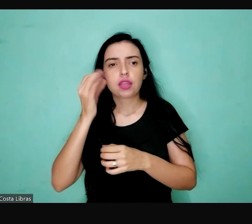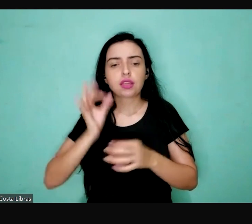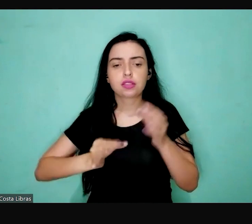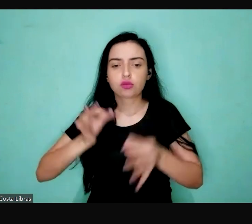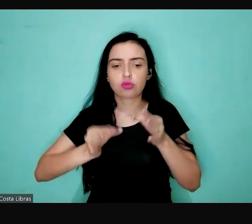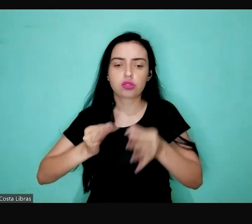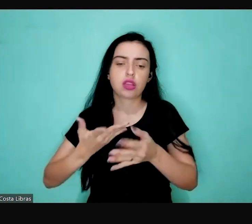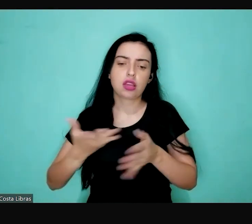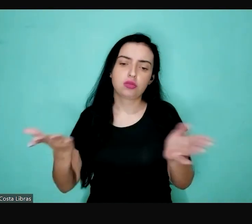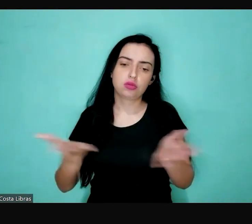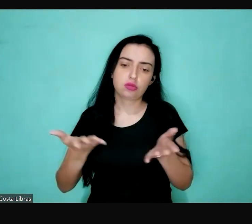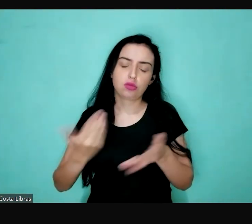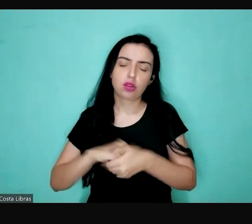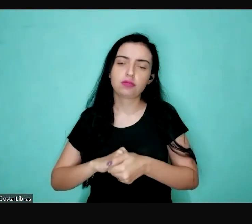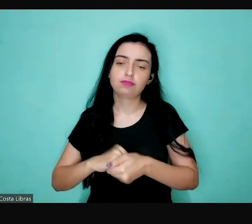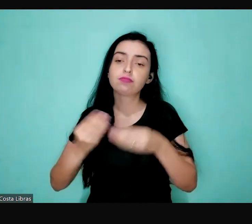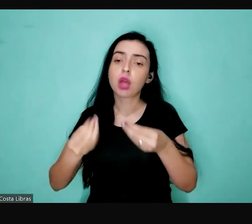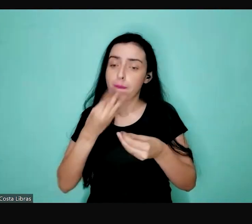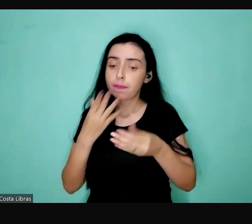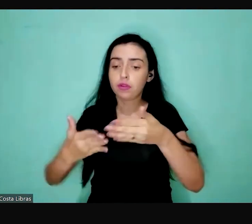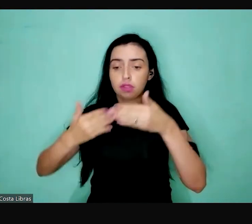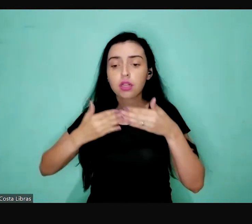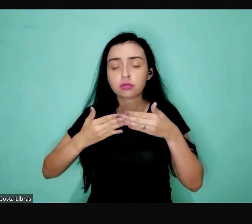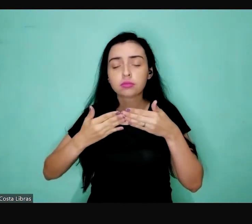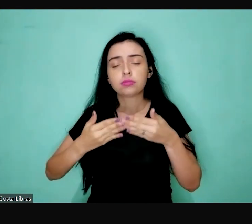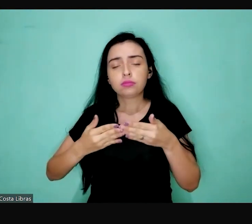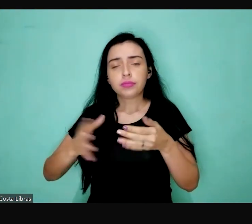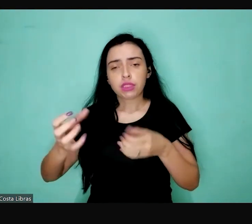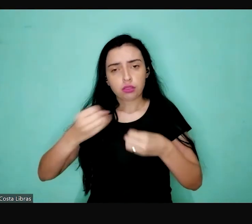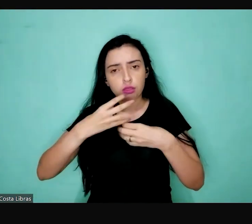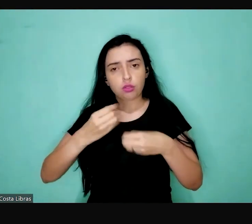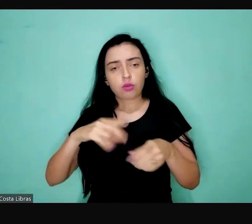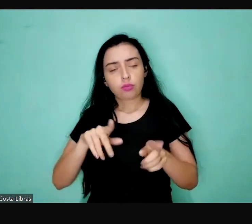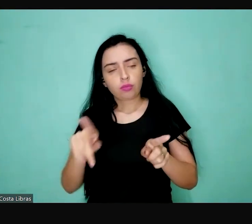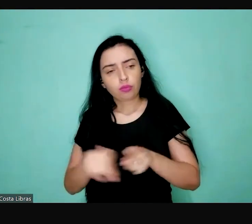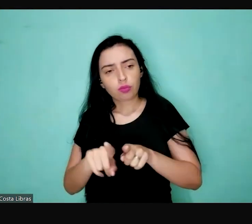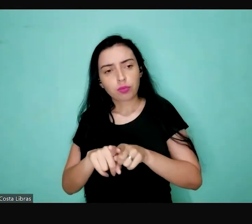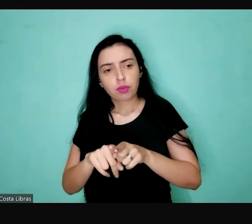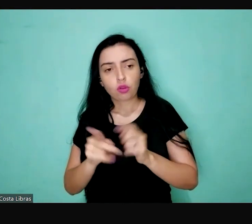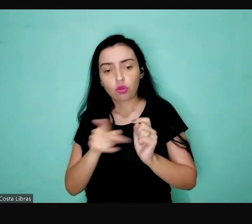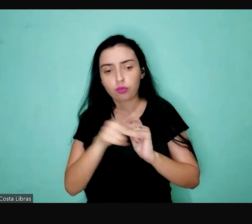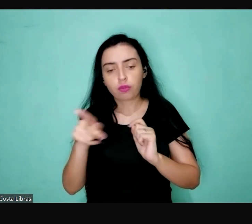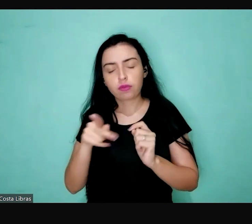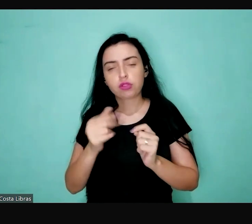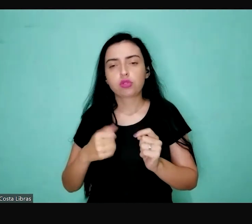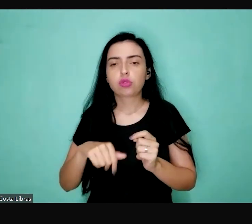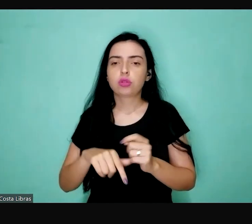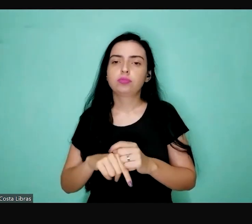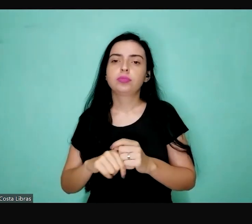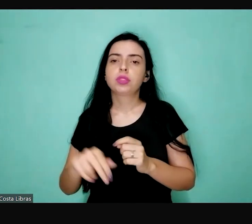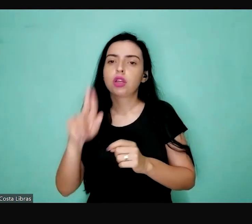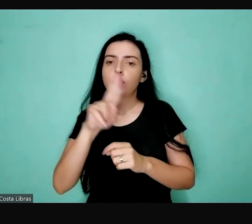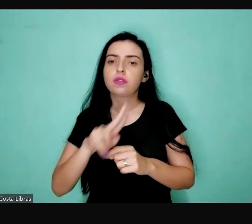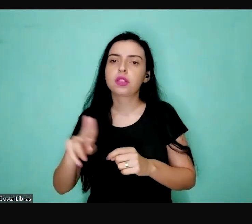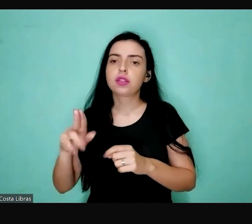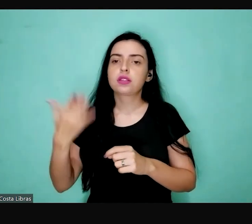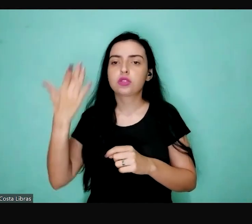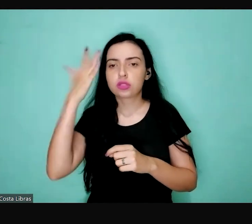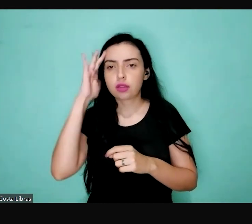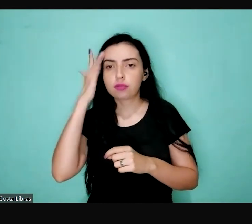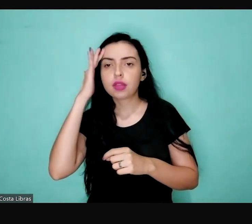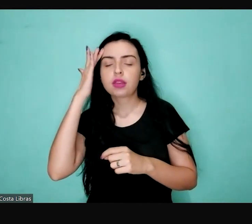é sempre muito bem-vindo. E mais bem-vindo ainda um professor catedrática de uma universidade que todos nós sabemos,